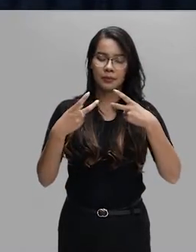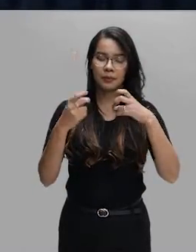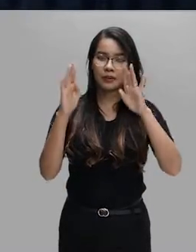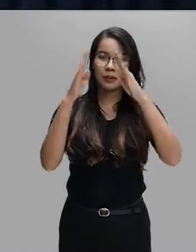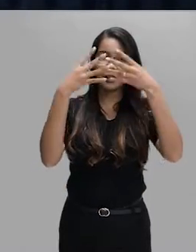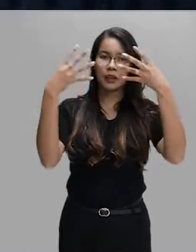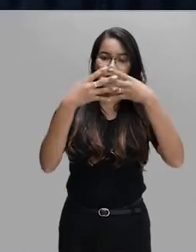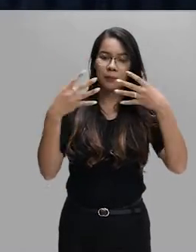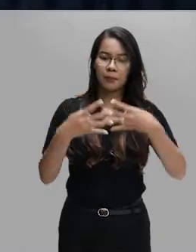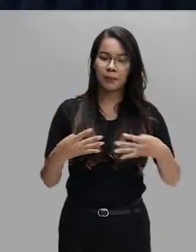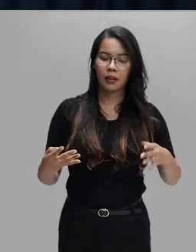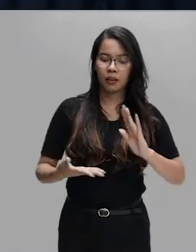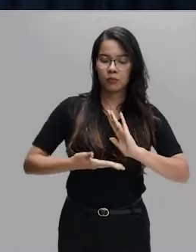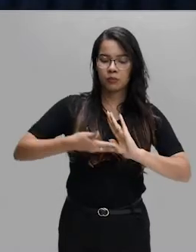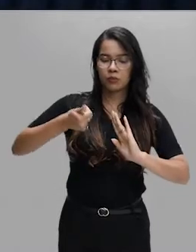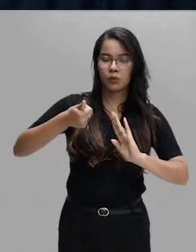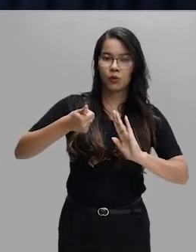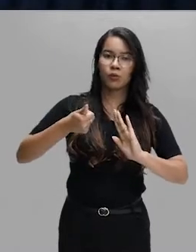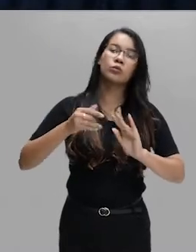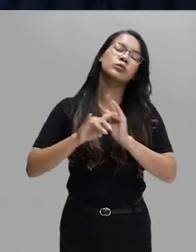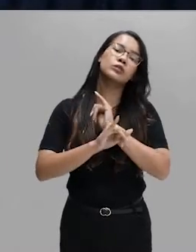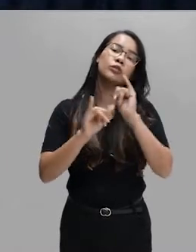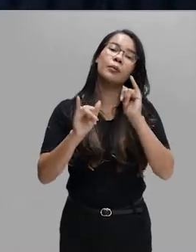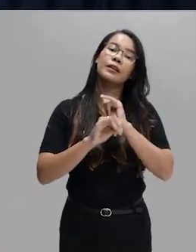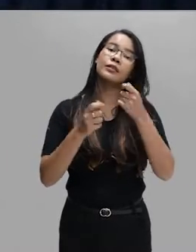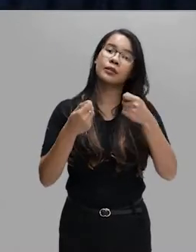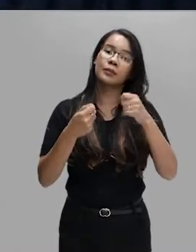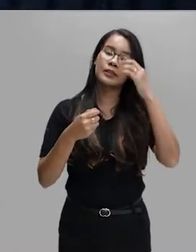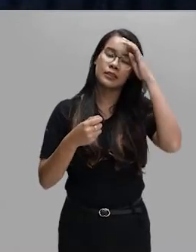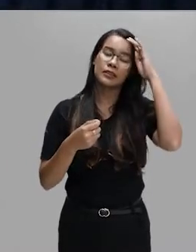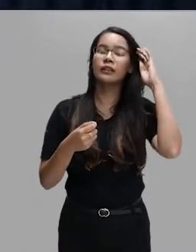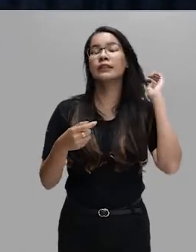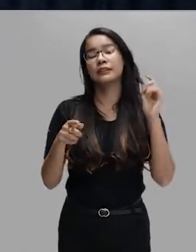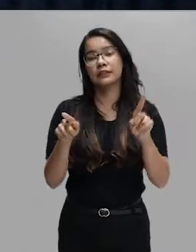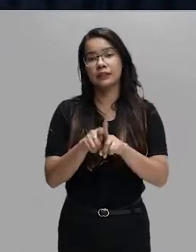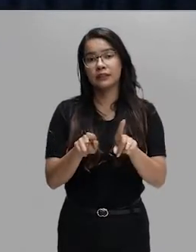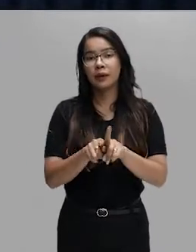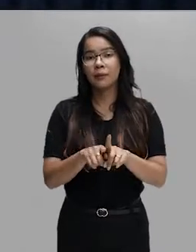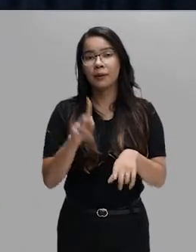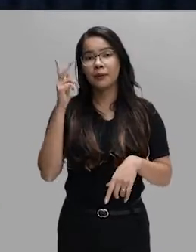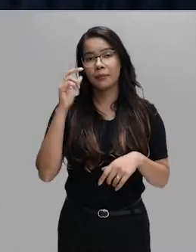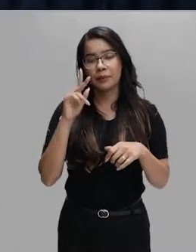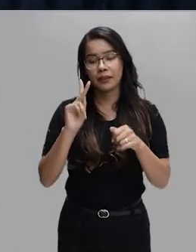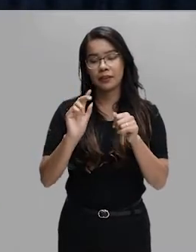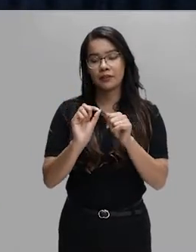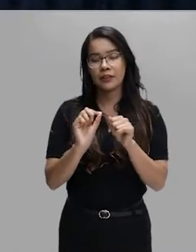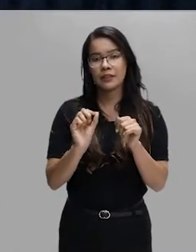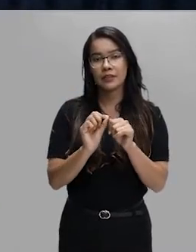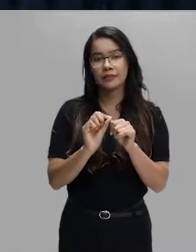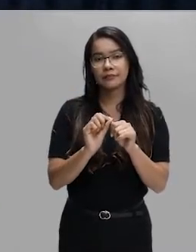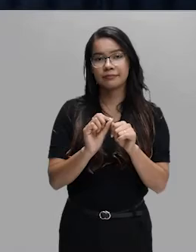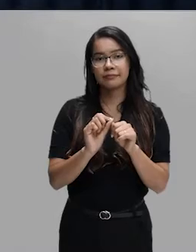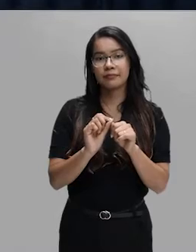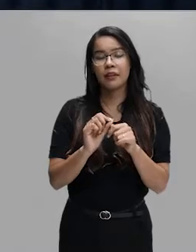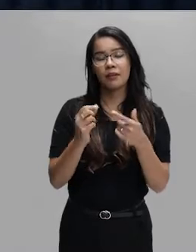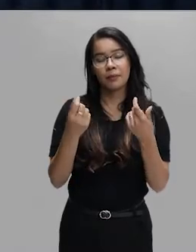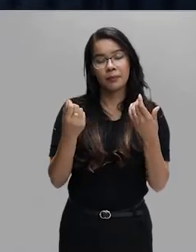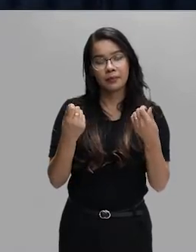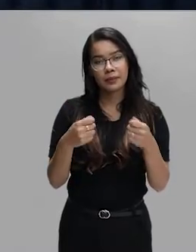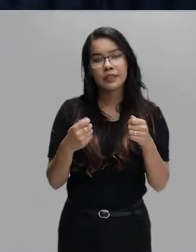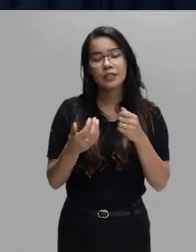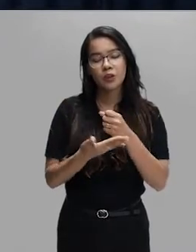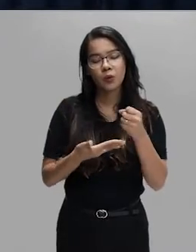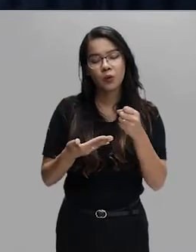tirar os dados que ele precisa. E também para poder fazer a conta, ele precisa de conhecimentos